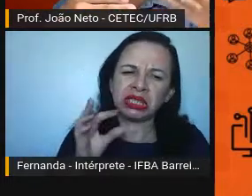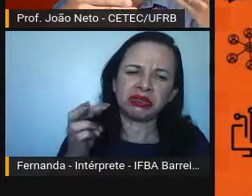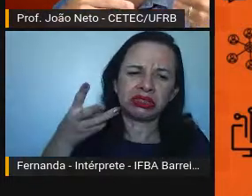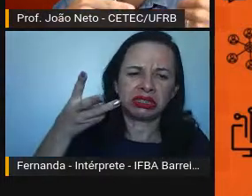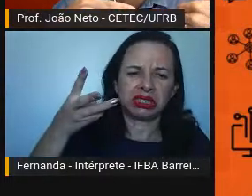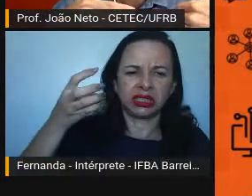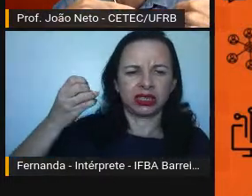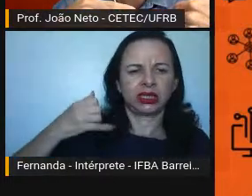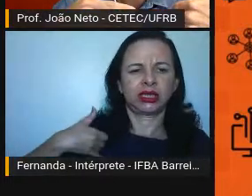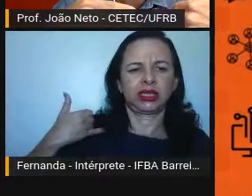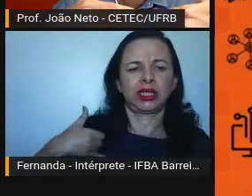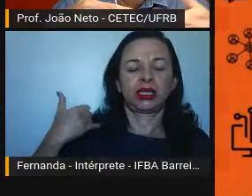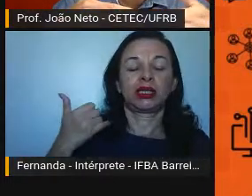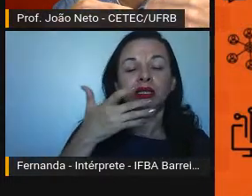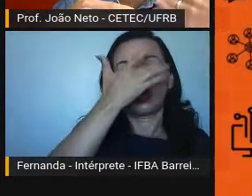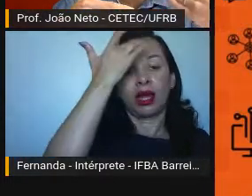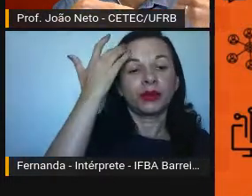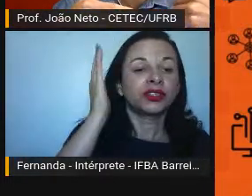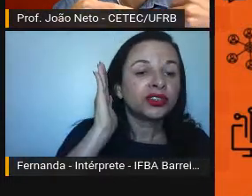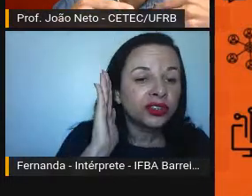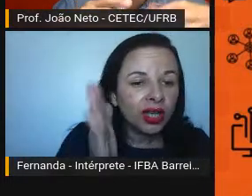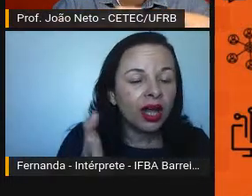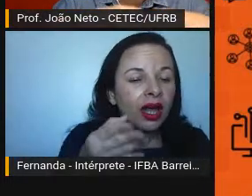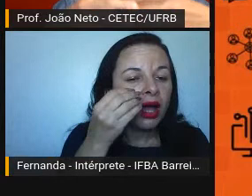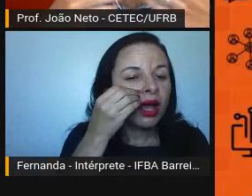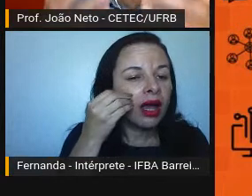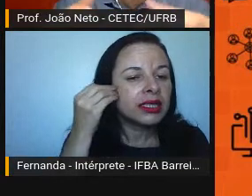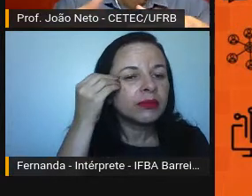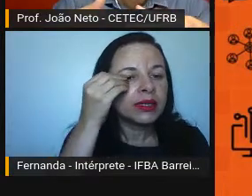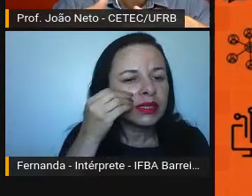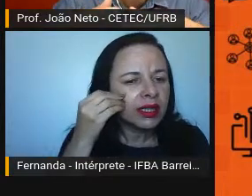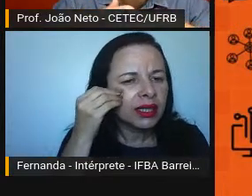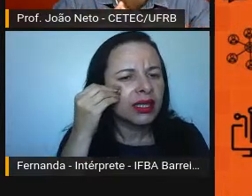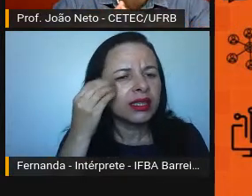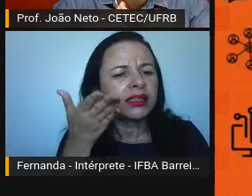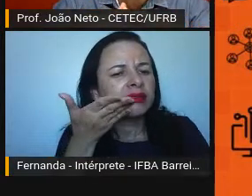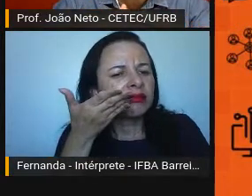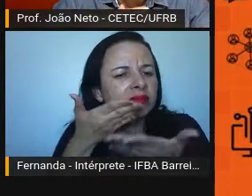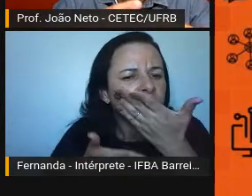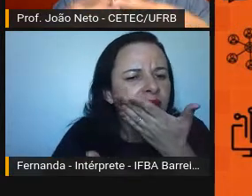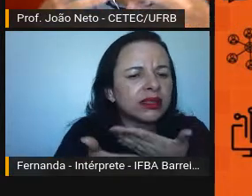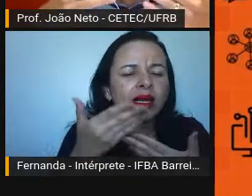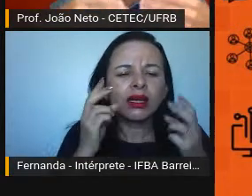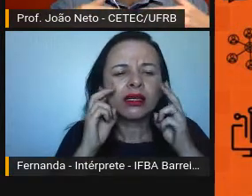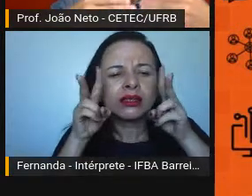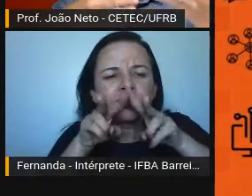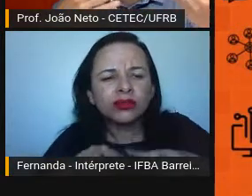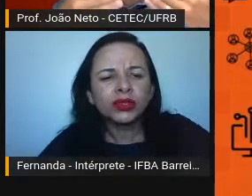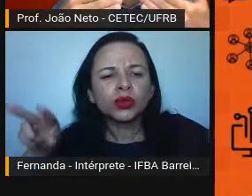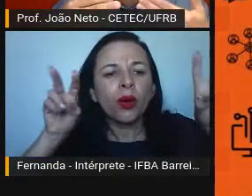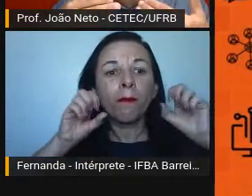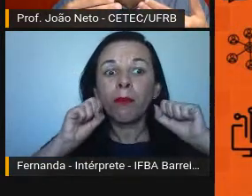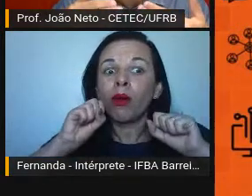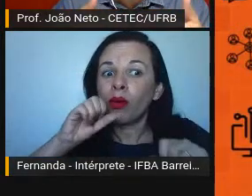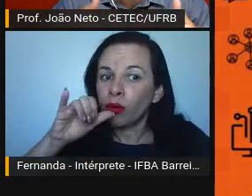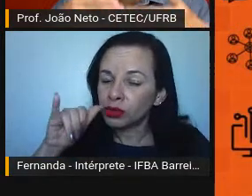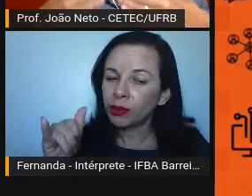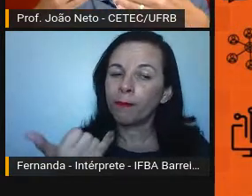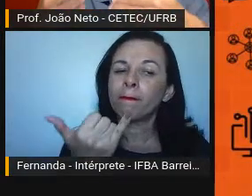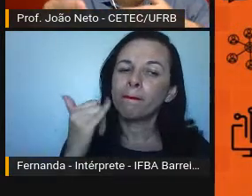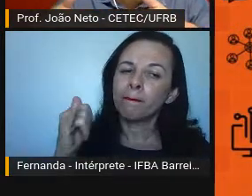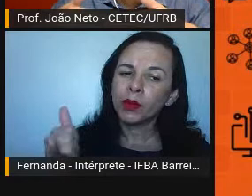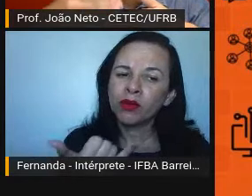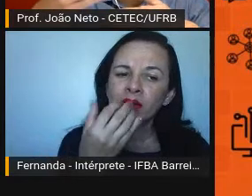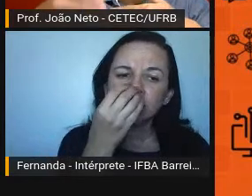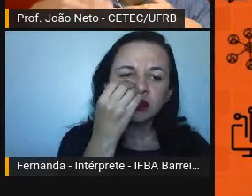as pessoas já tem uma experiência atrair essa na questão visual e ela pode aproveitar muito dessa experiência